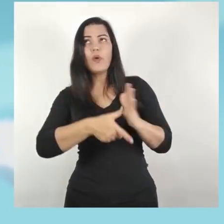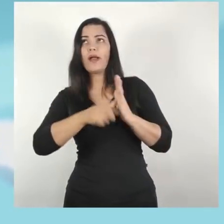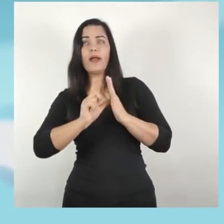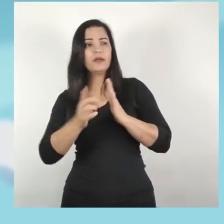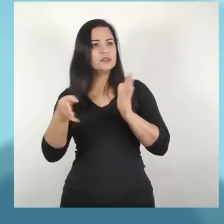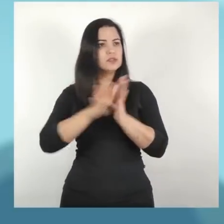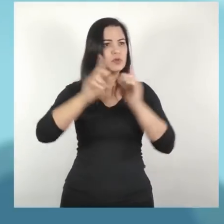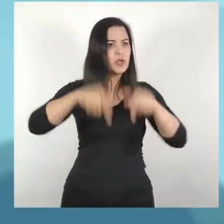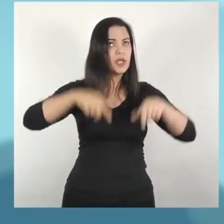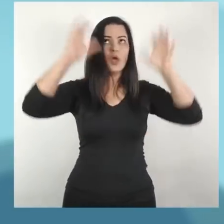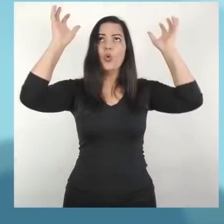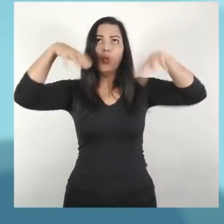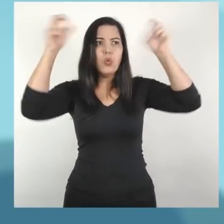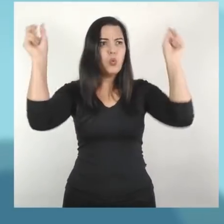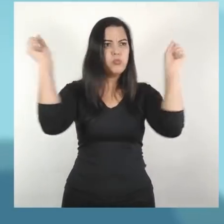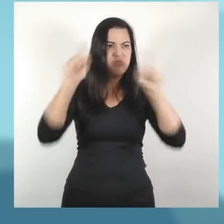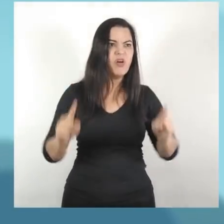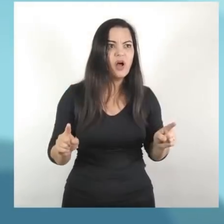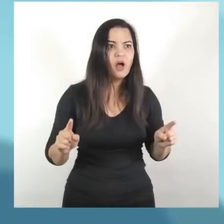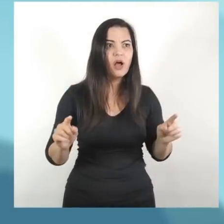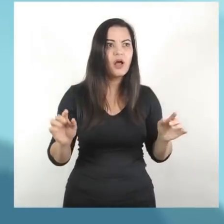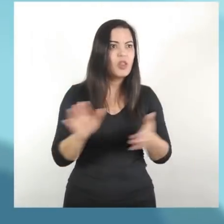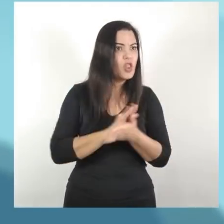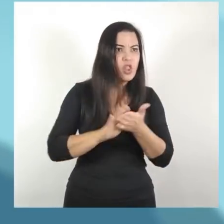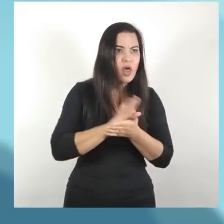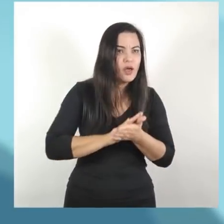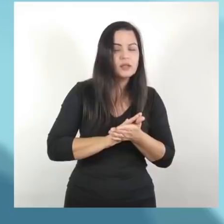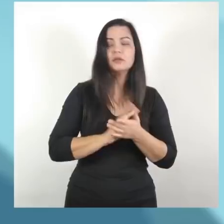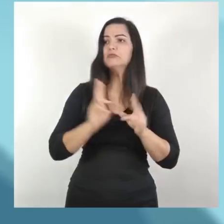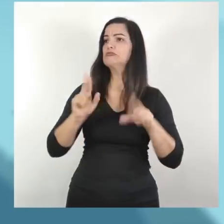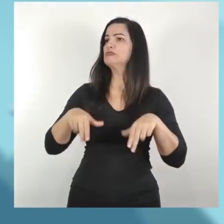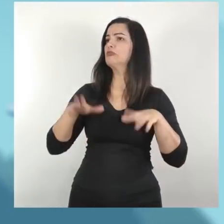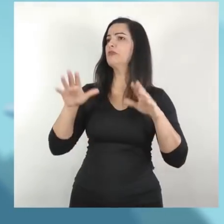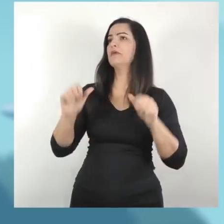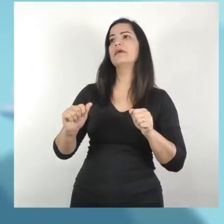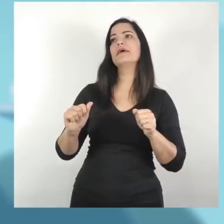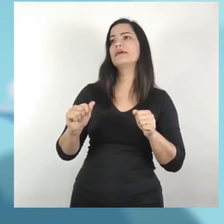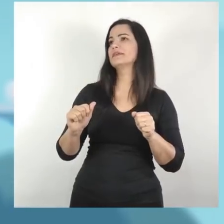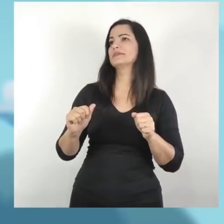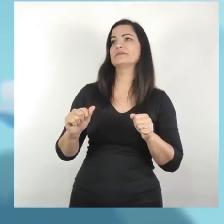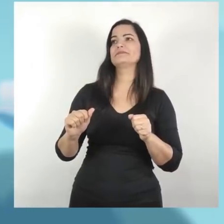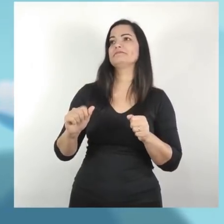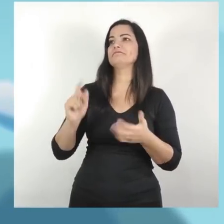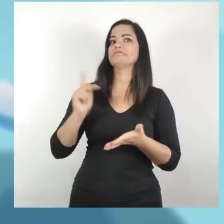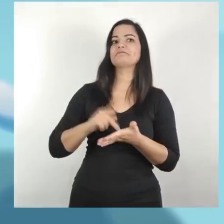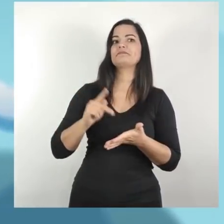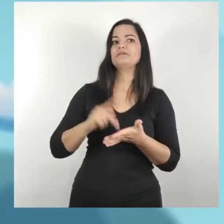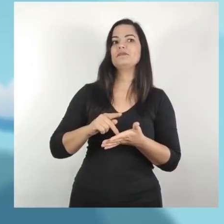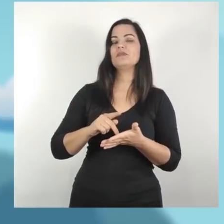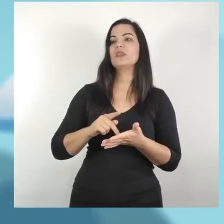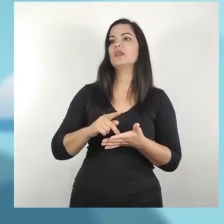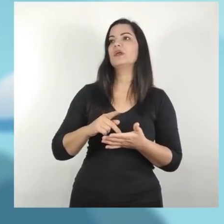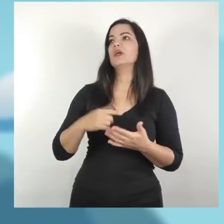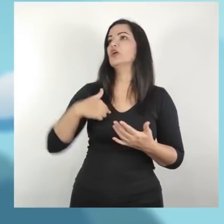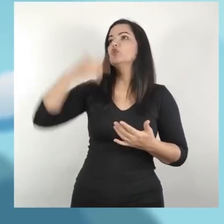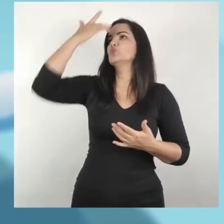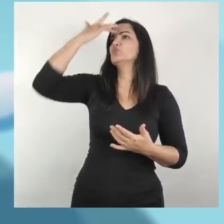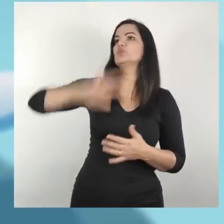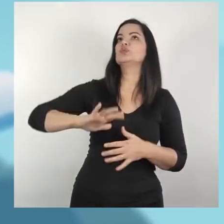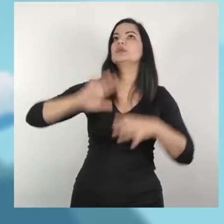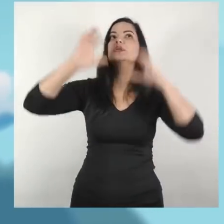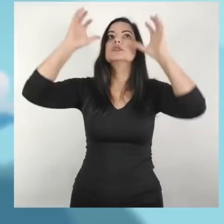tempestade antes. Uau, não mesmo. Pelo menos não como nuvens de tempestade. Eu não sabia